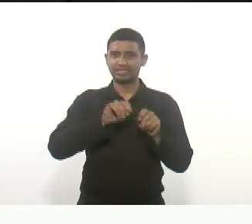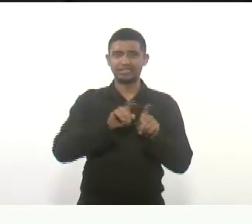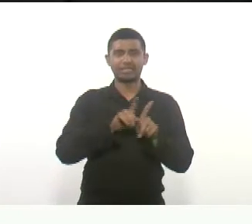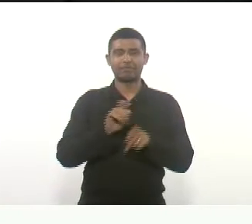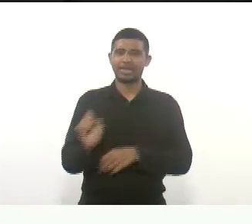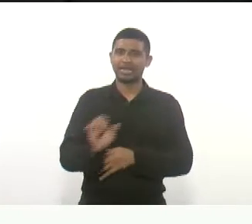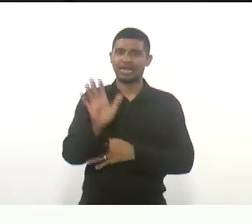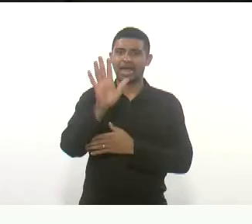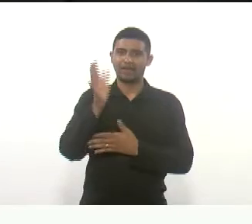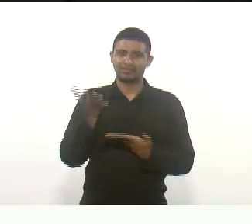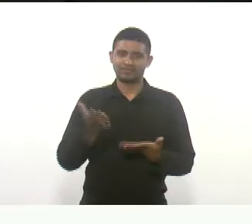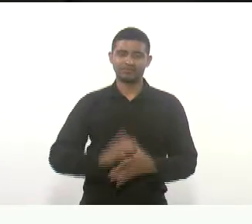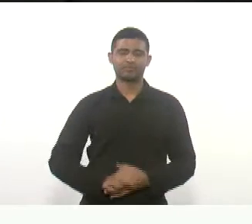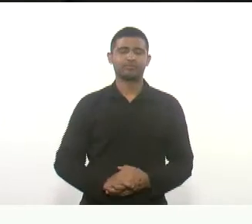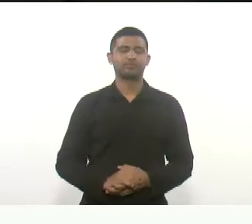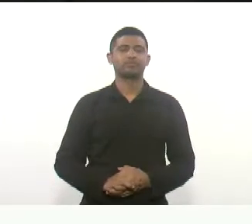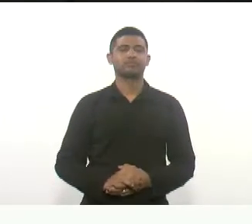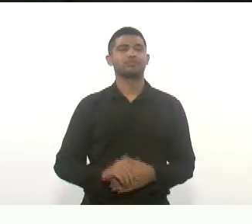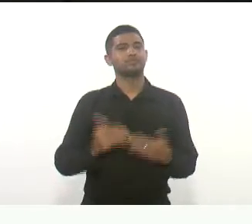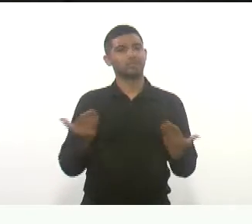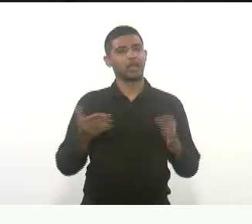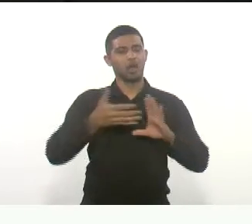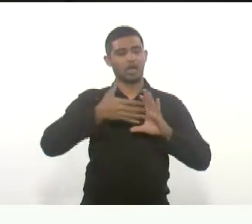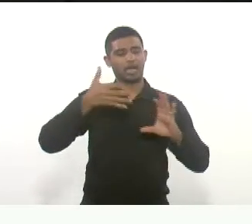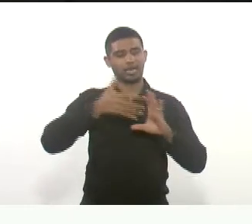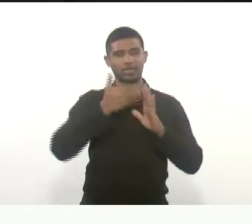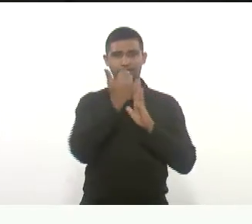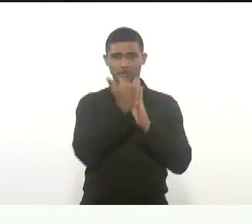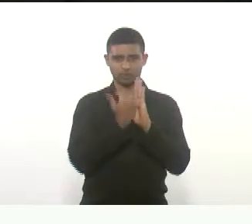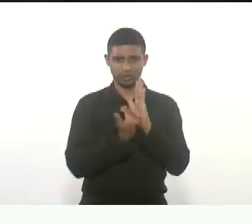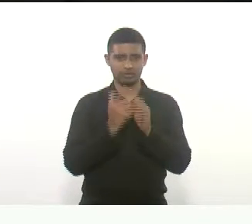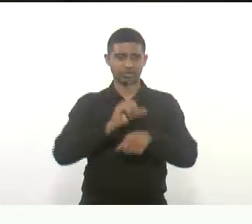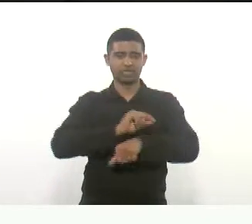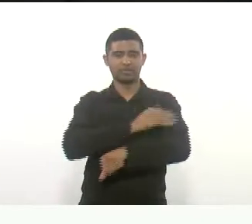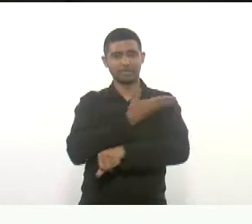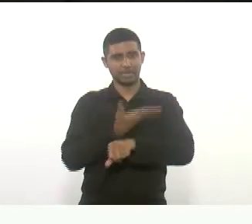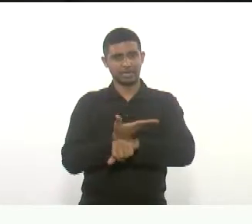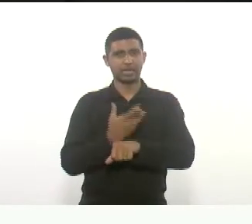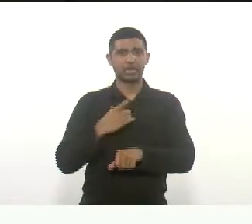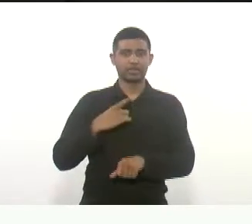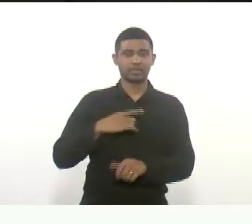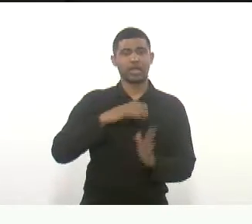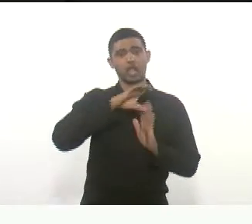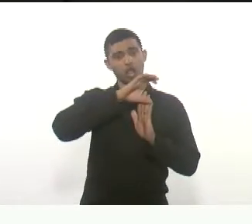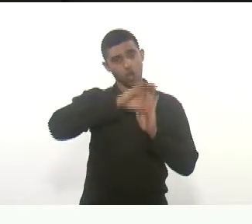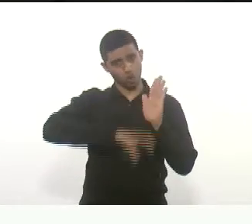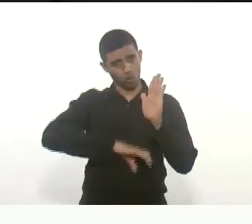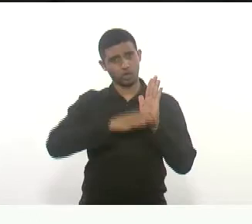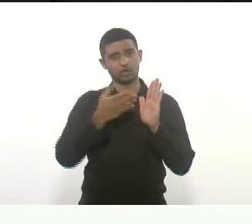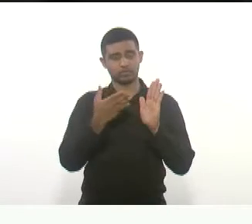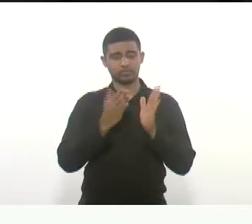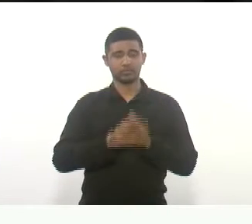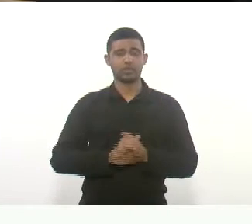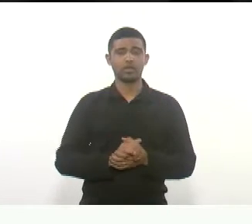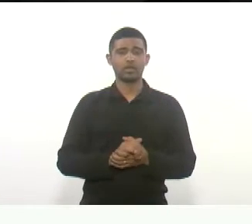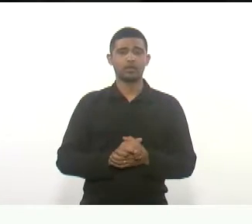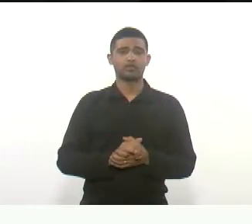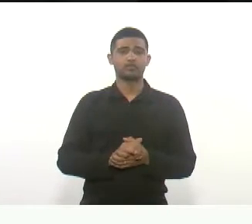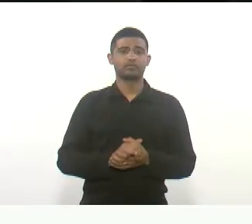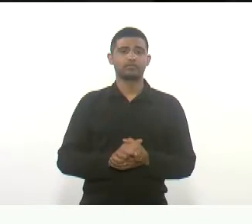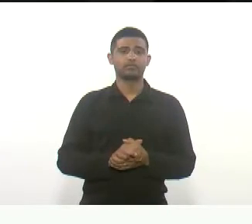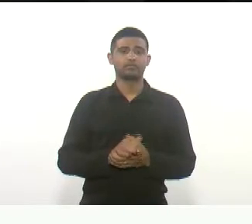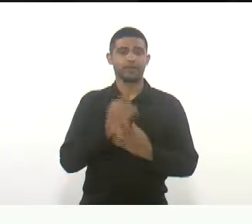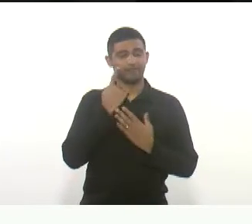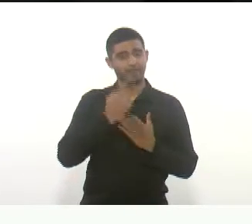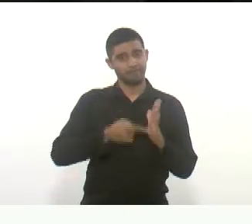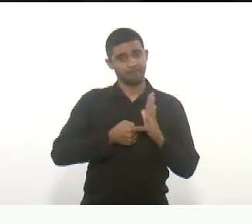muito caro. Então, as características de programas de tempo integral aqui, temos o currículo como primeiro ponto, que eu acho que